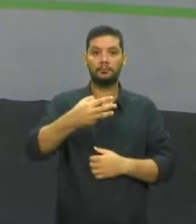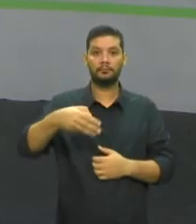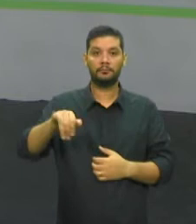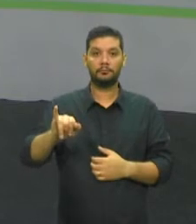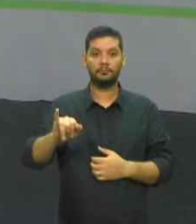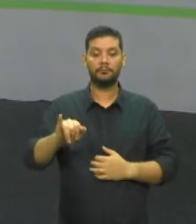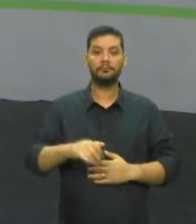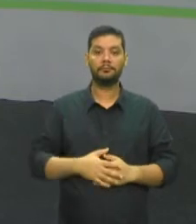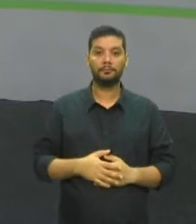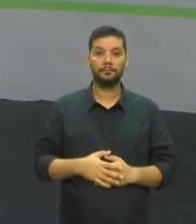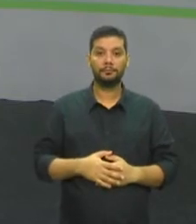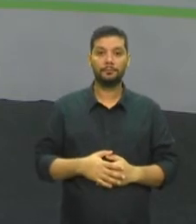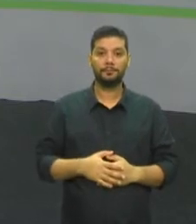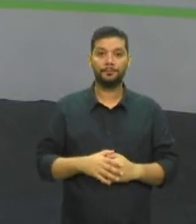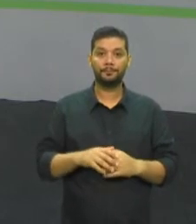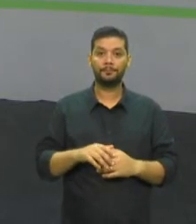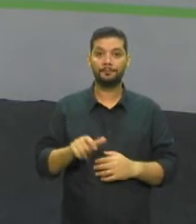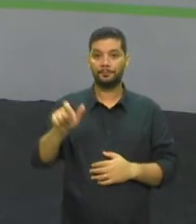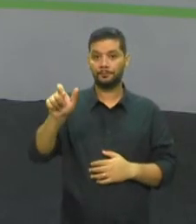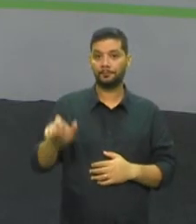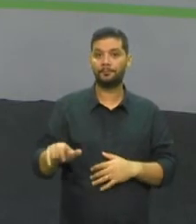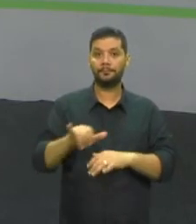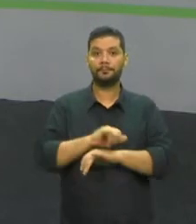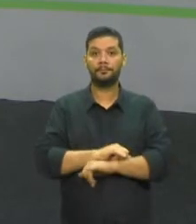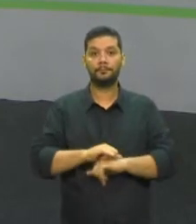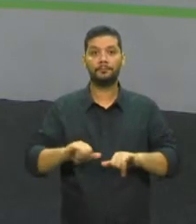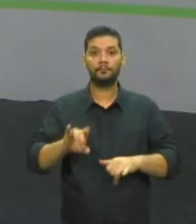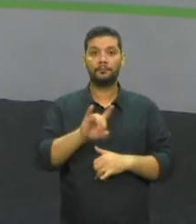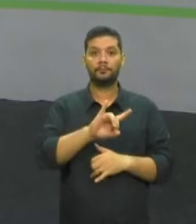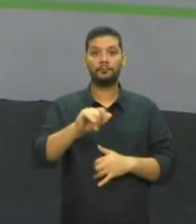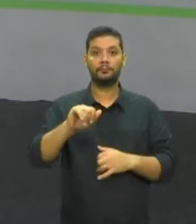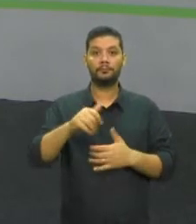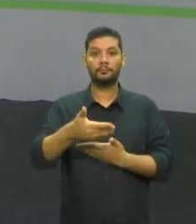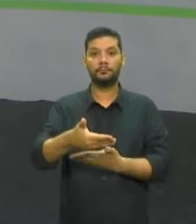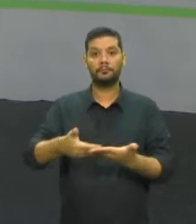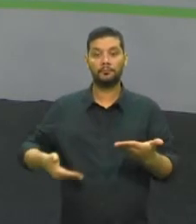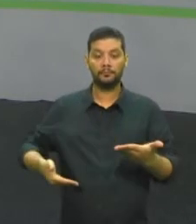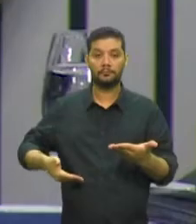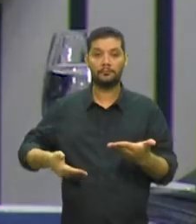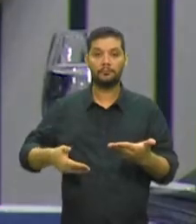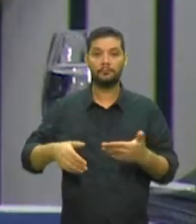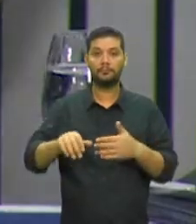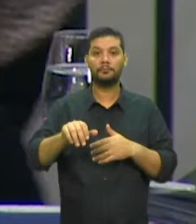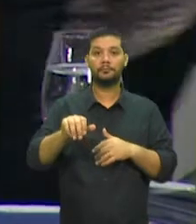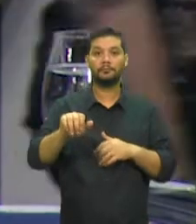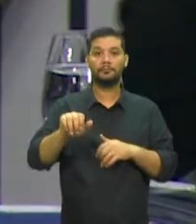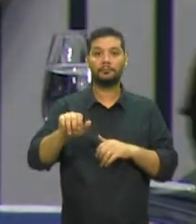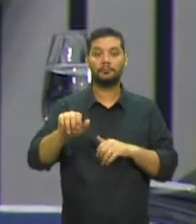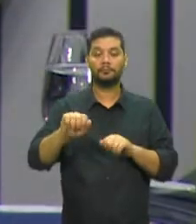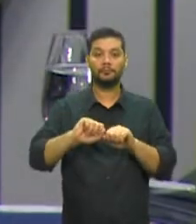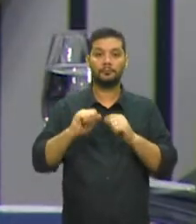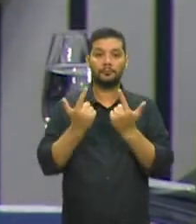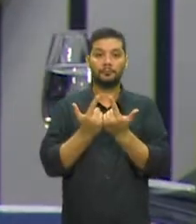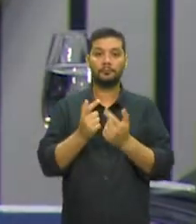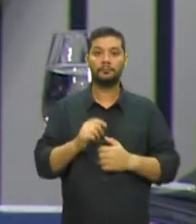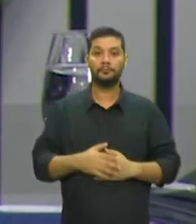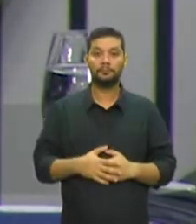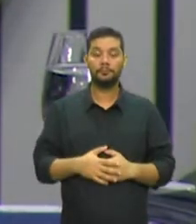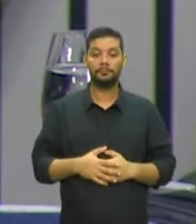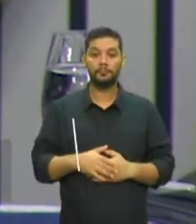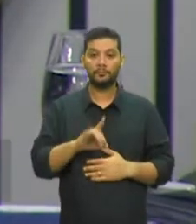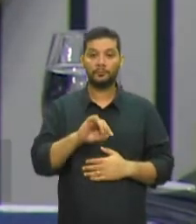Itapipoca. O parlamentar também anunciou a nova data da prova do concurso da Assembleia. No próximo dia 30 de